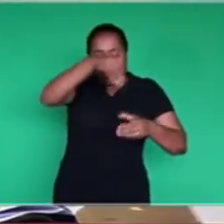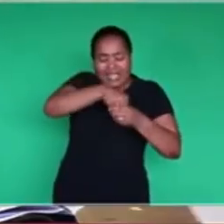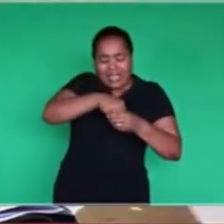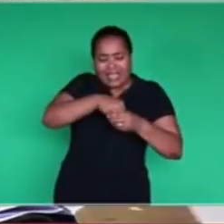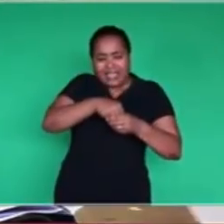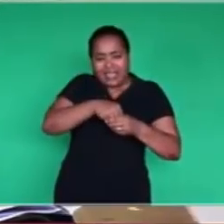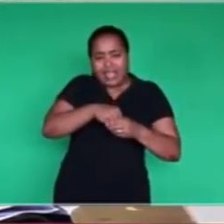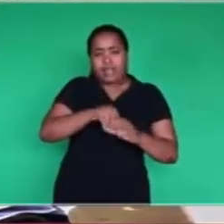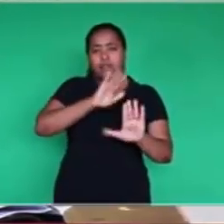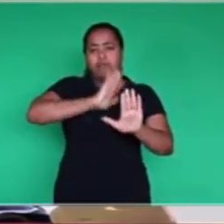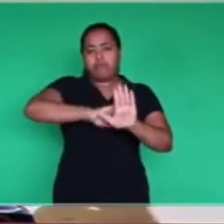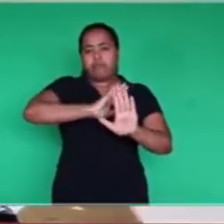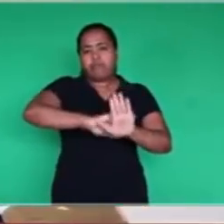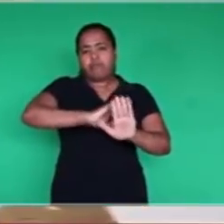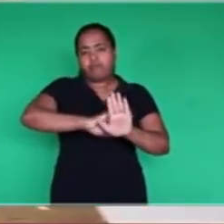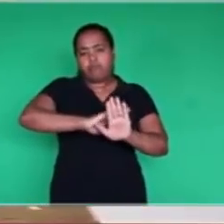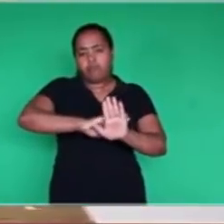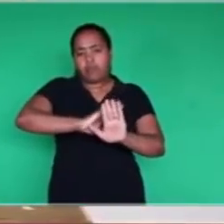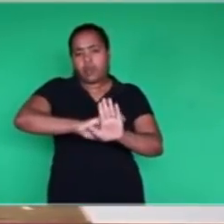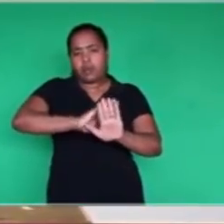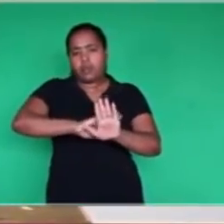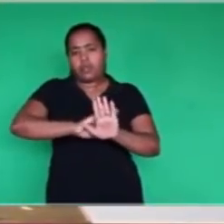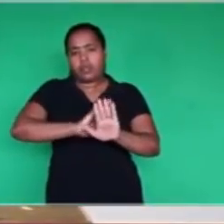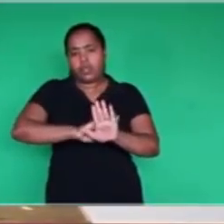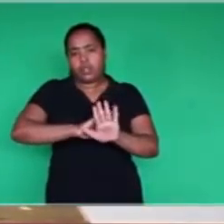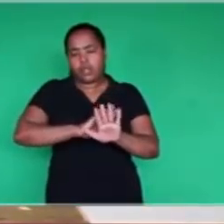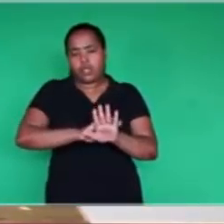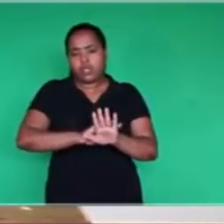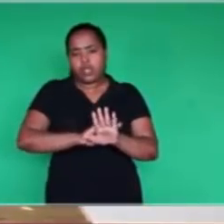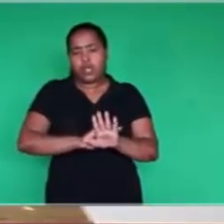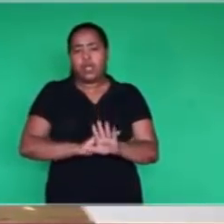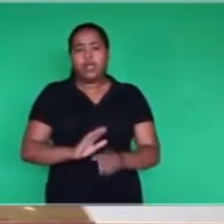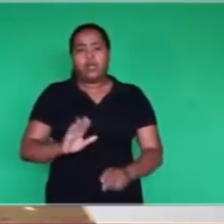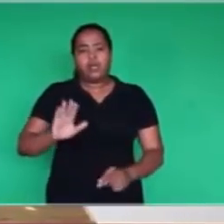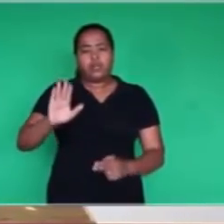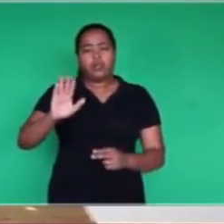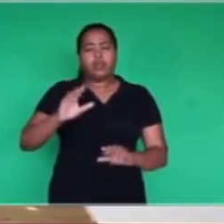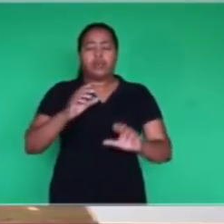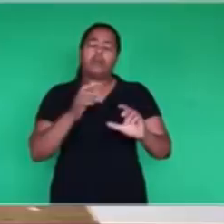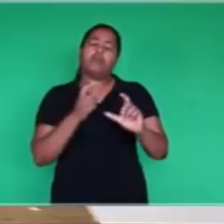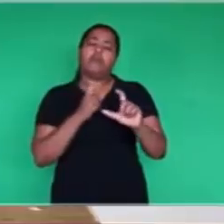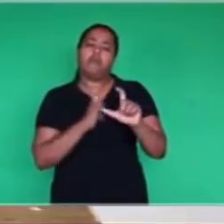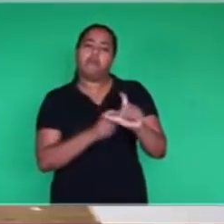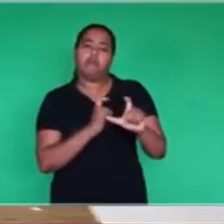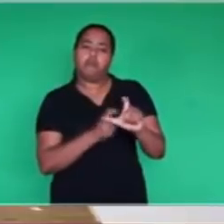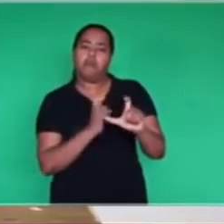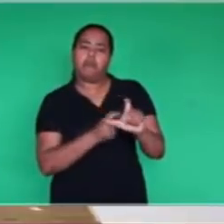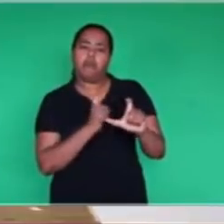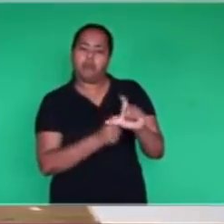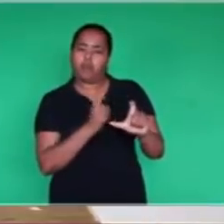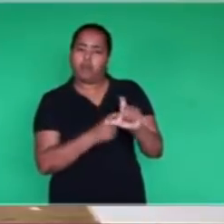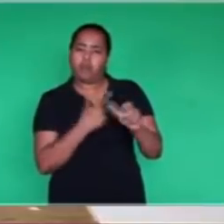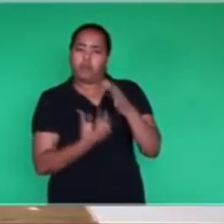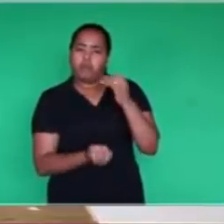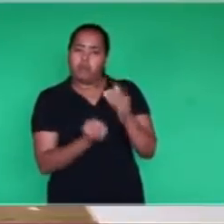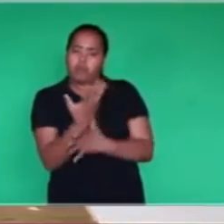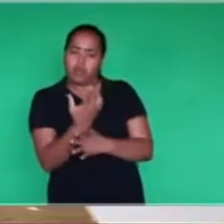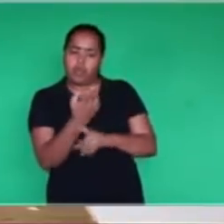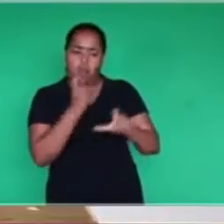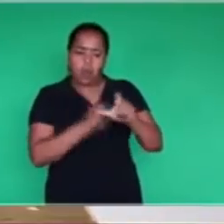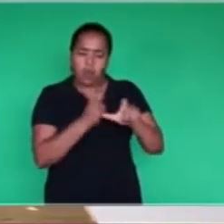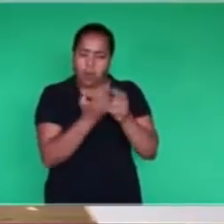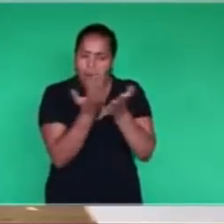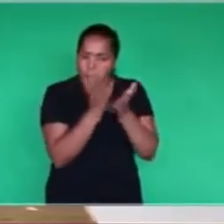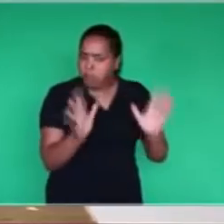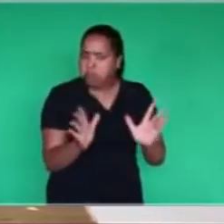ideologia que o comunismo criou. O comunismo acabou? Não, ele se expandiu.